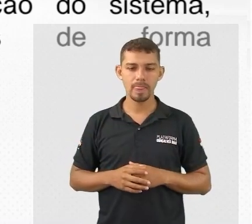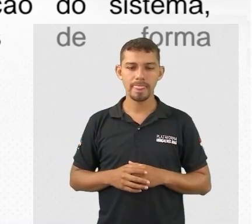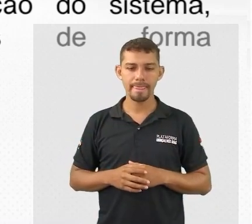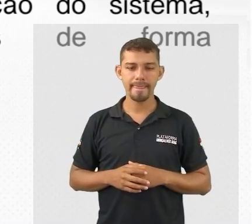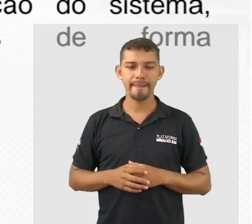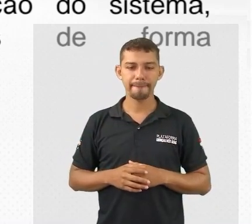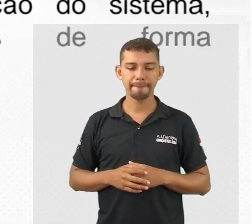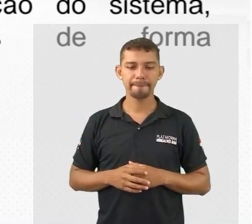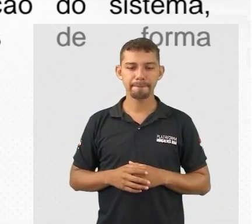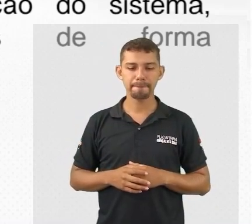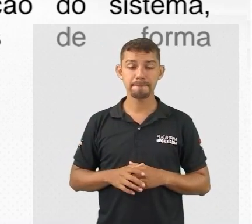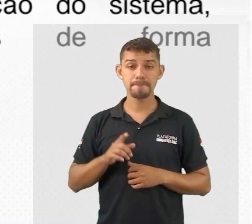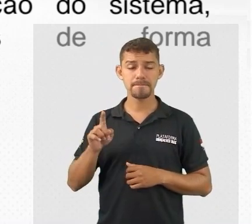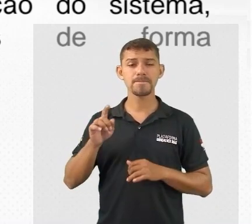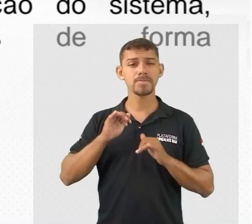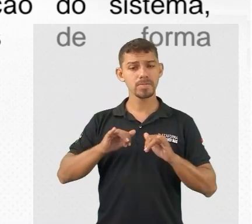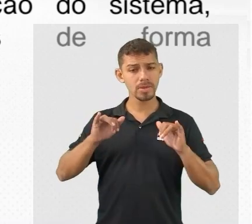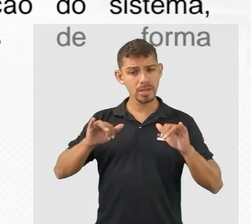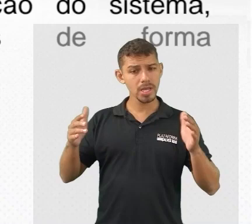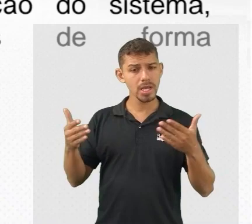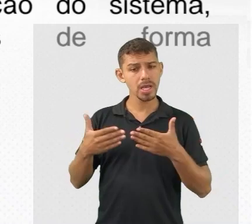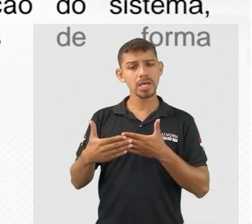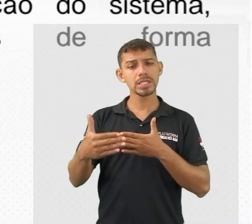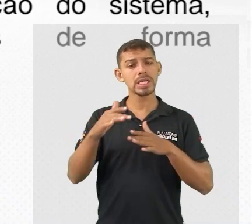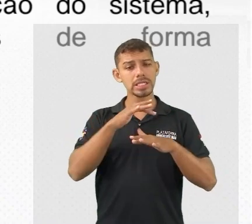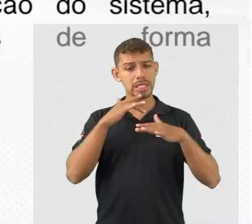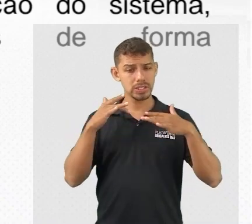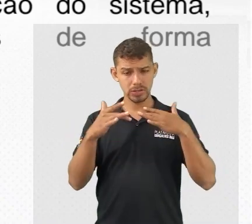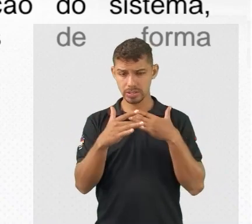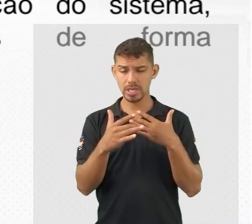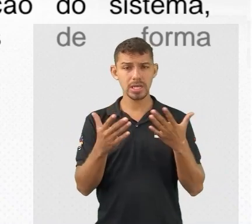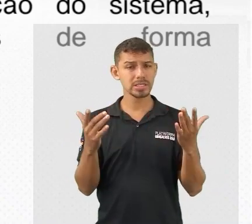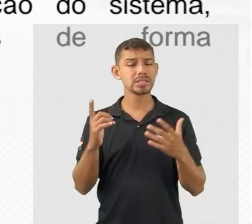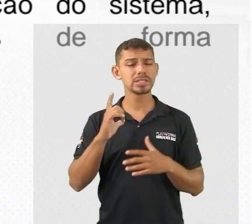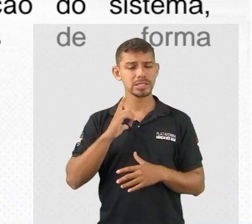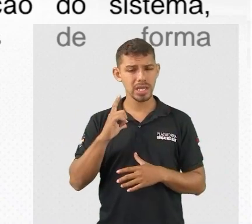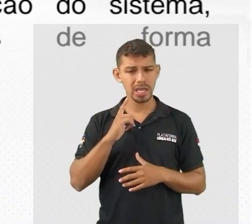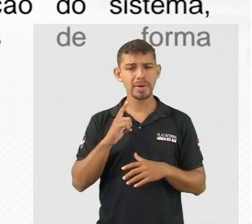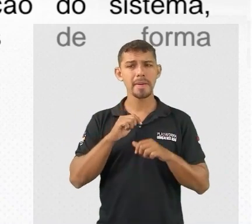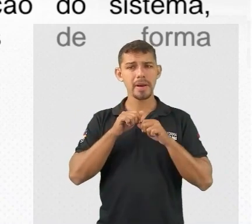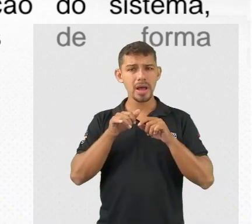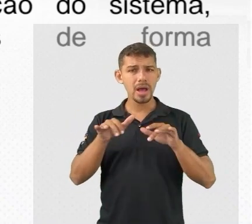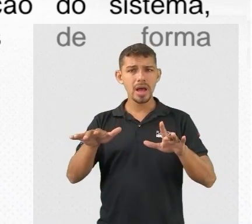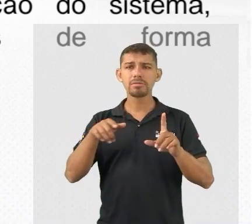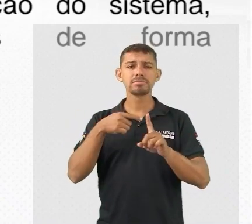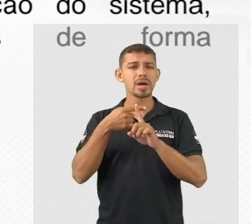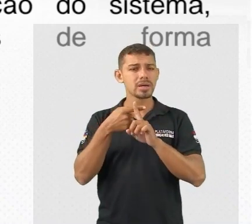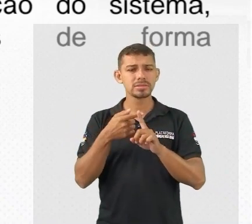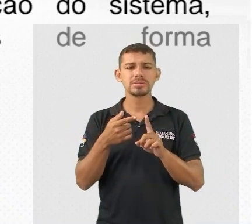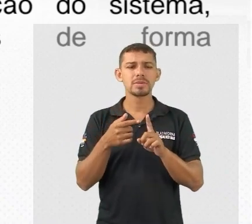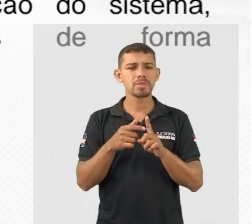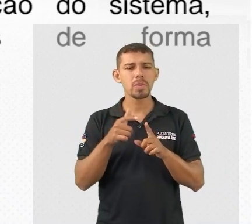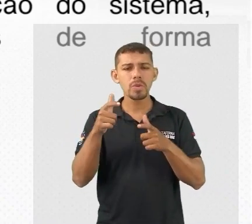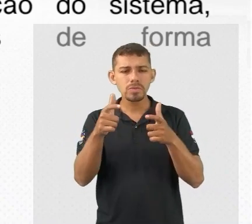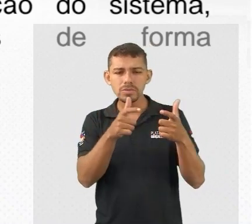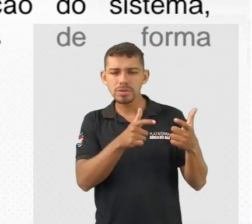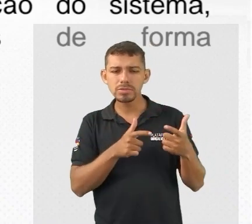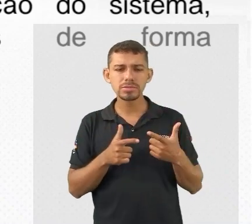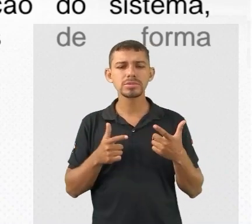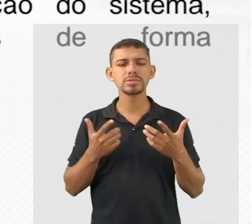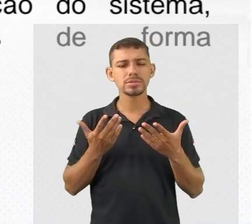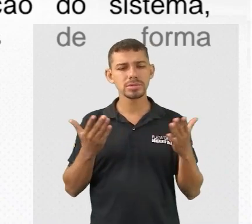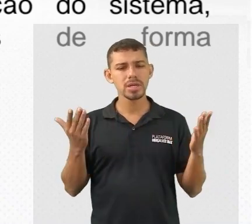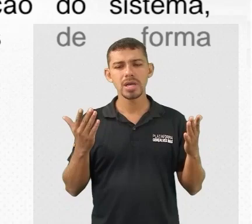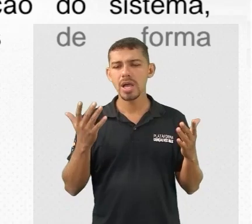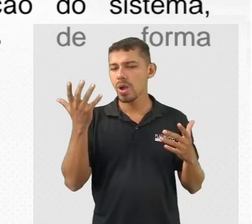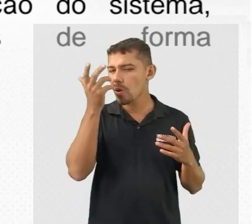dia, as propagandas, por exemplo, a partir das redes sociais, têm cada vez mais ocupado esse lugar, né,